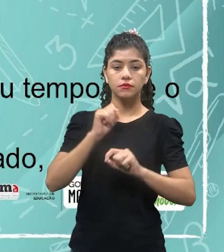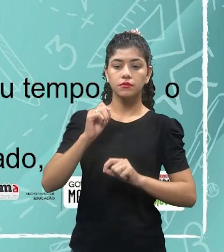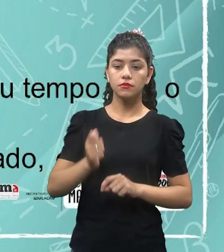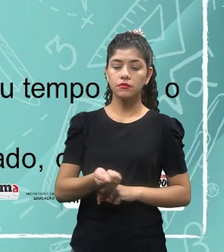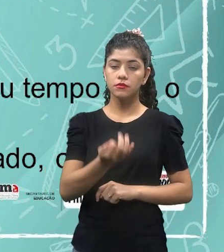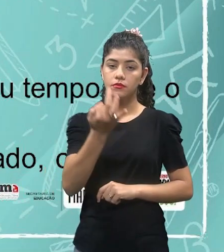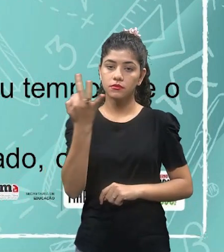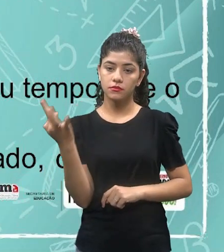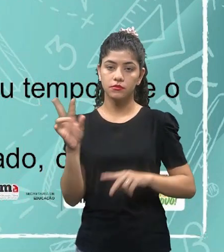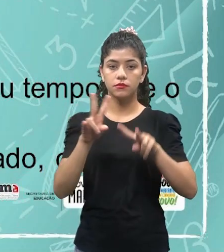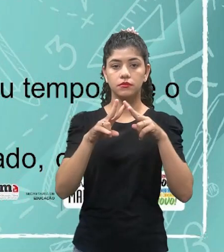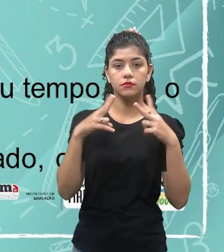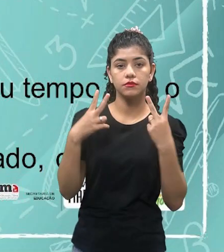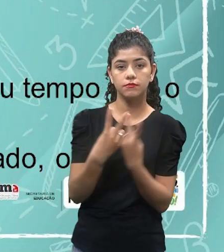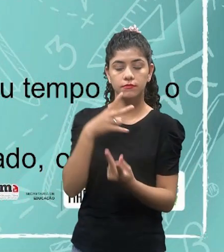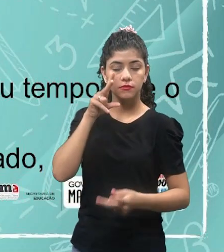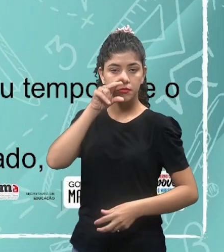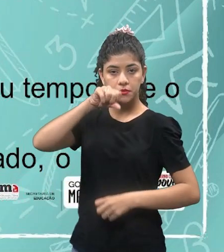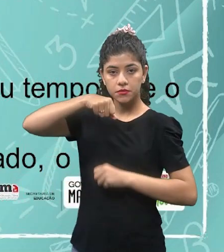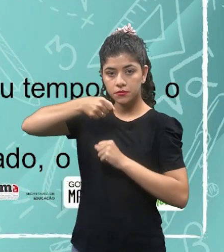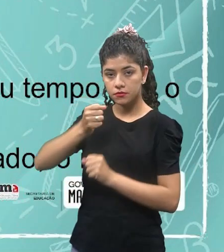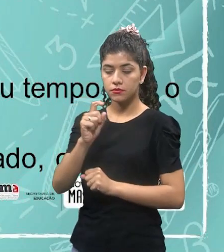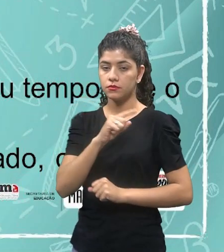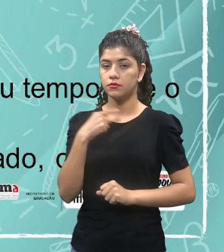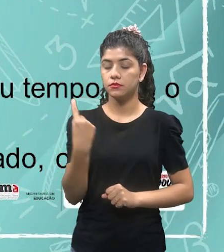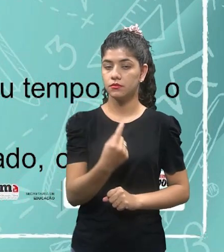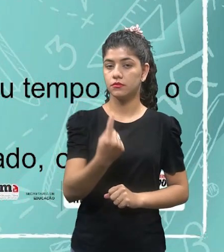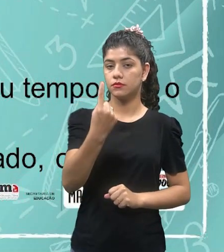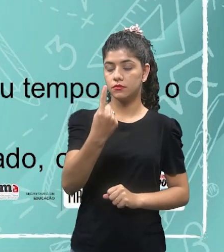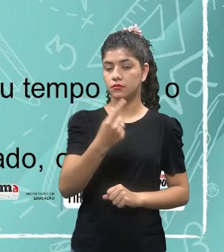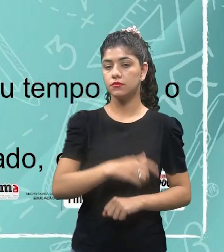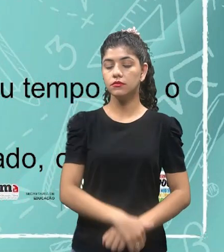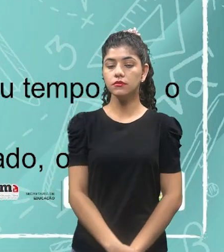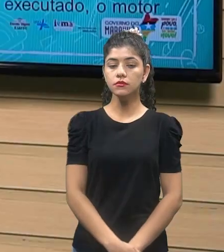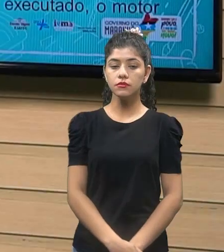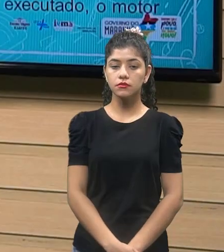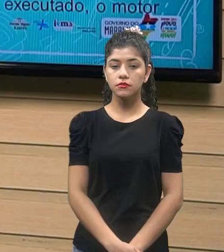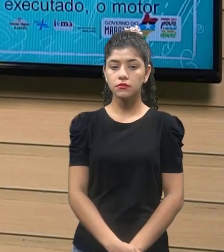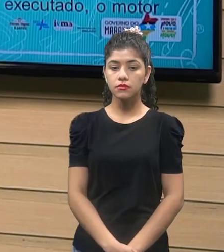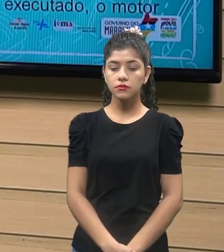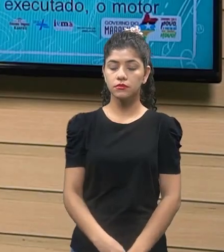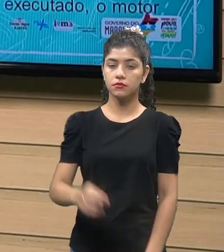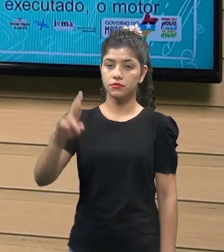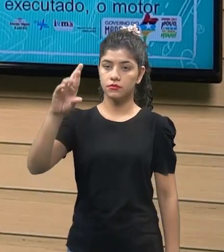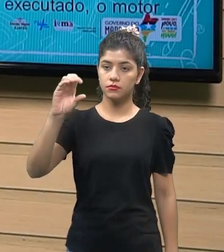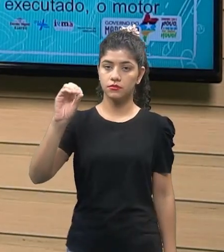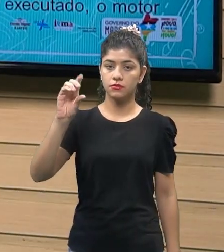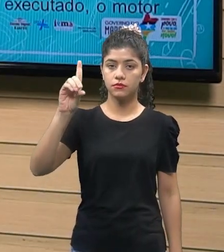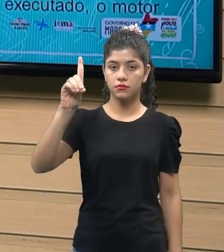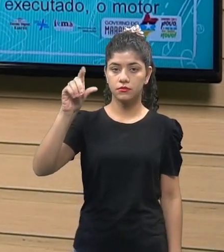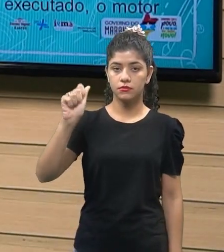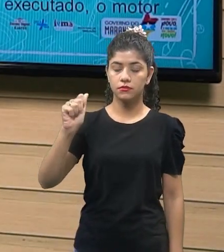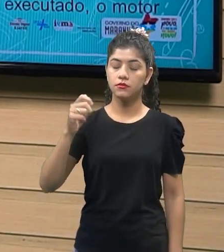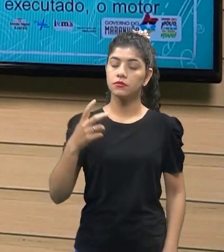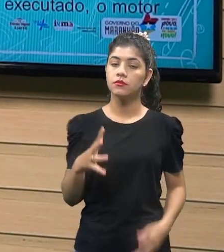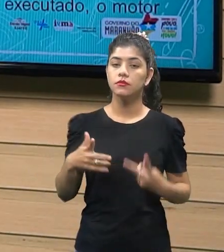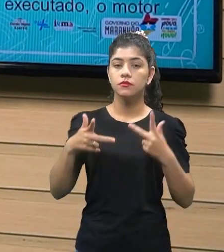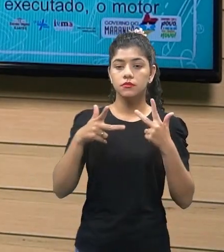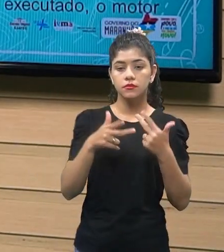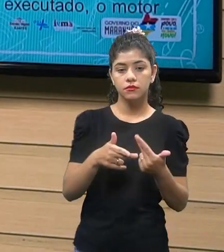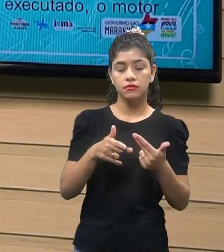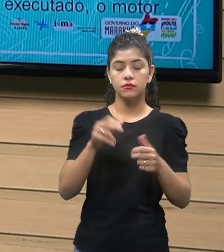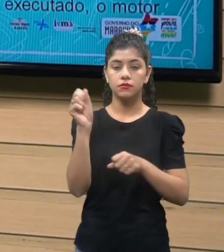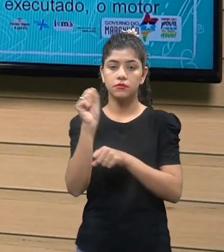de força e giro de uma das rodas. Então, da mesma forma que um veículo, que